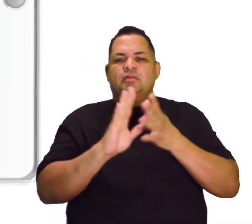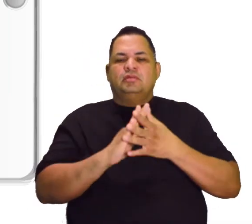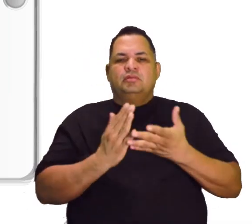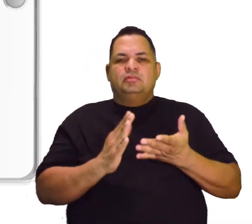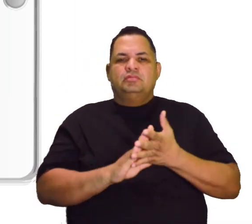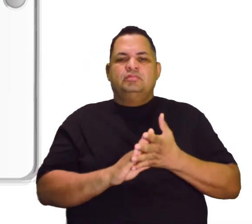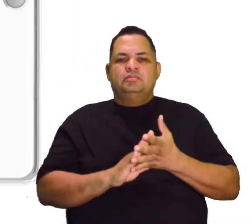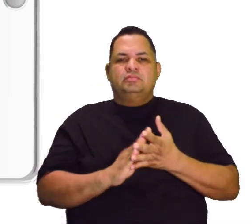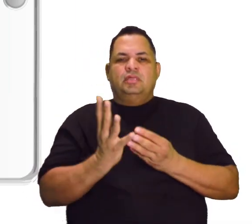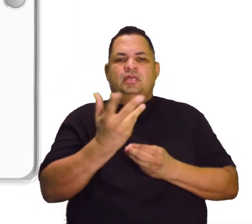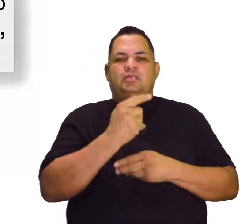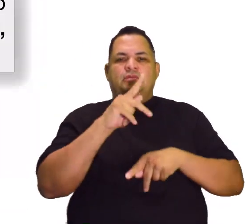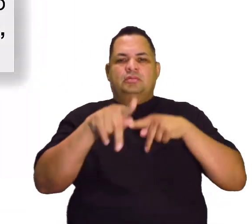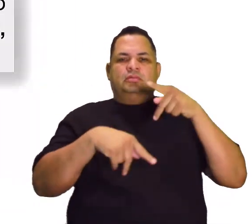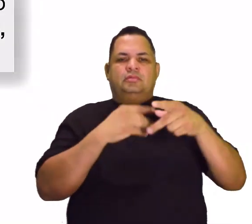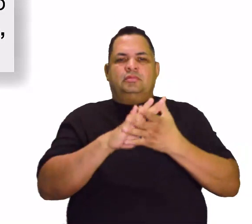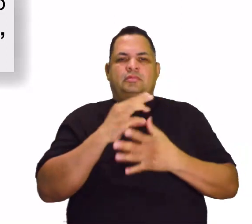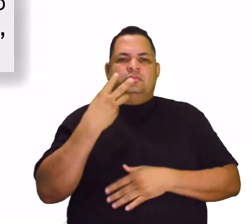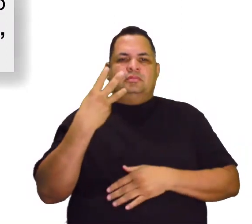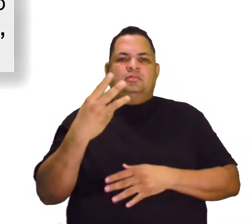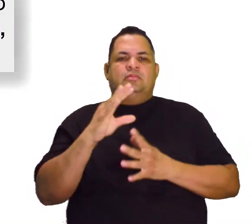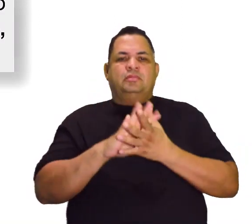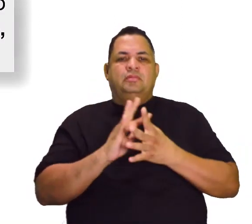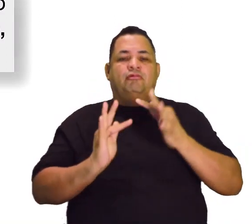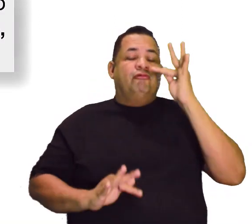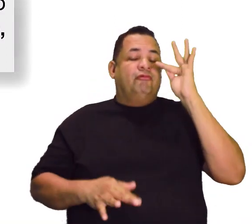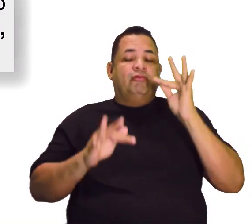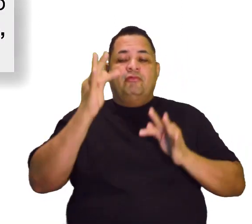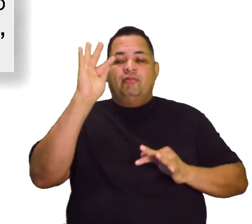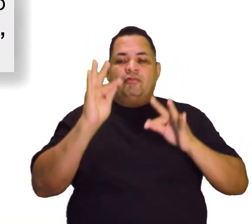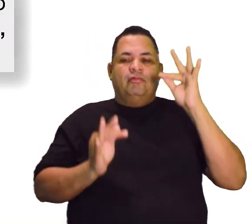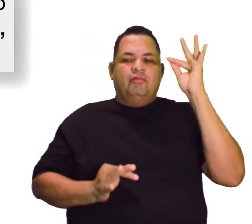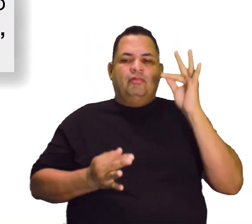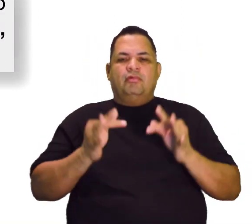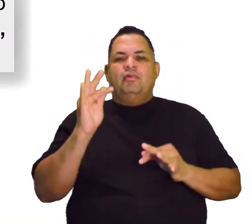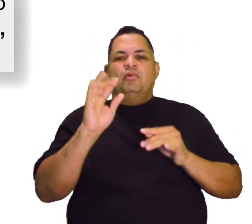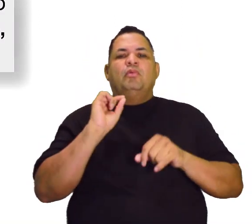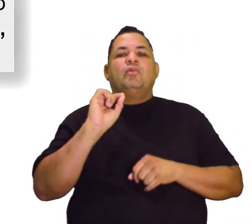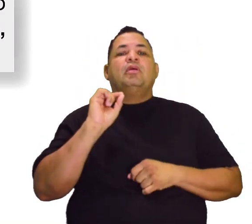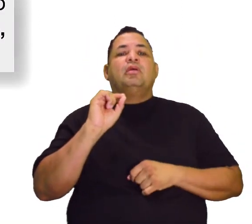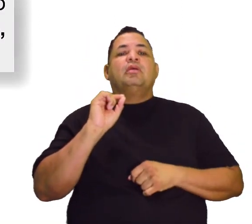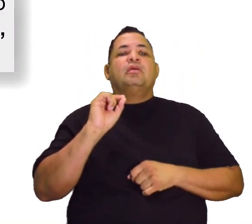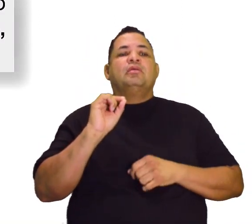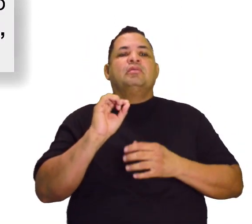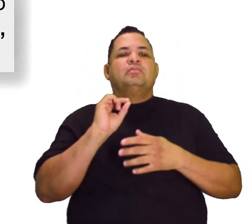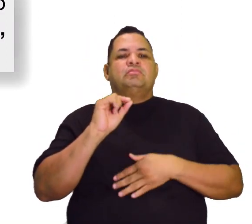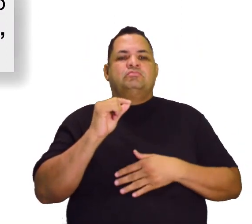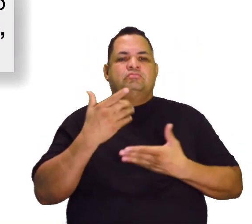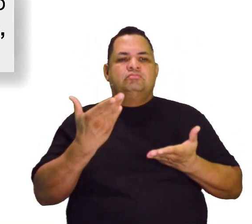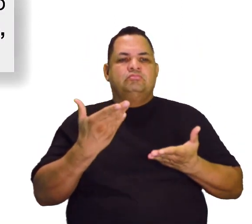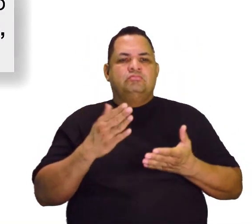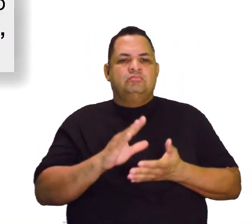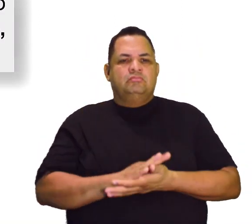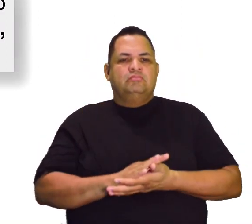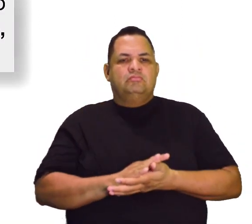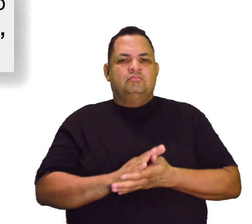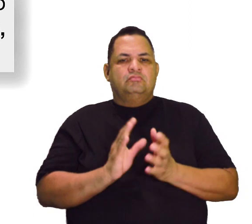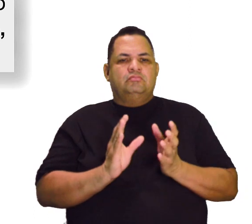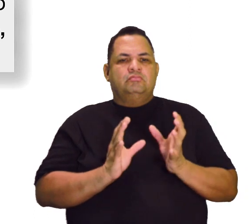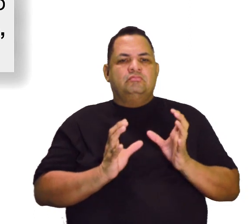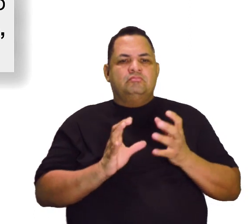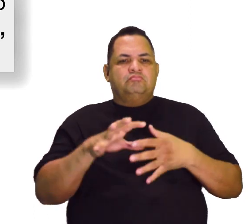arte popular, parte 3, nós abordamos sobre o folclore. Então, o que é o folclore? Professor, o que é isso? É